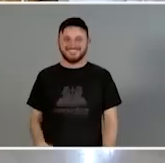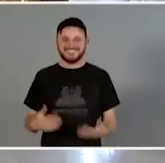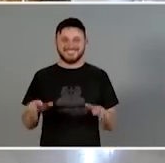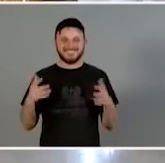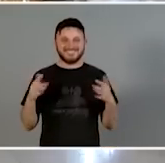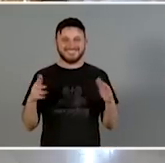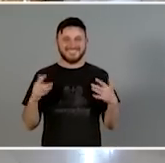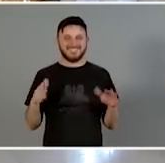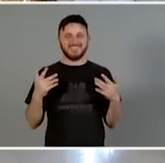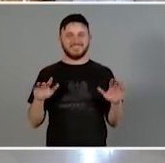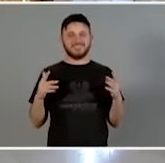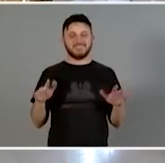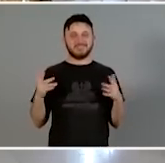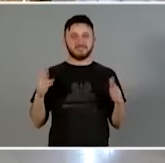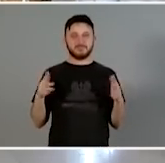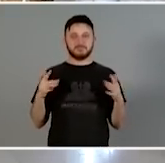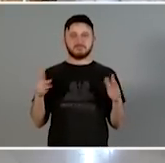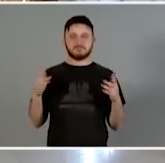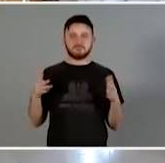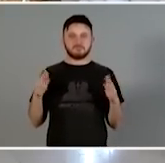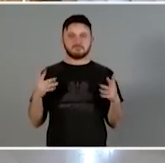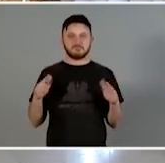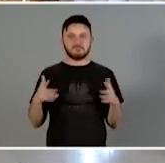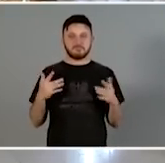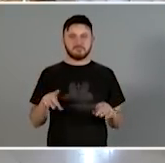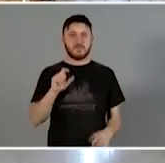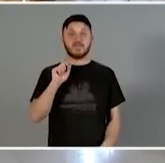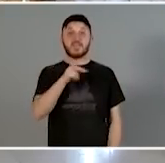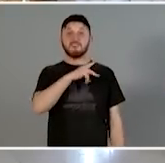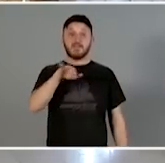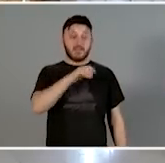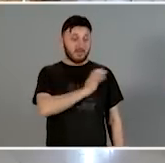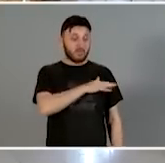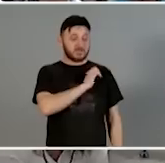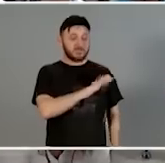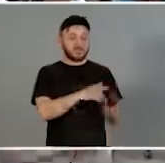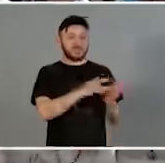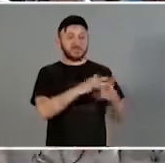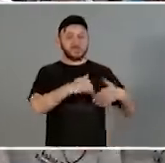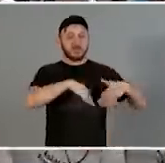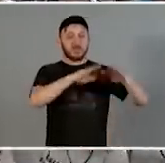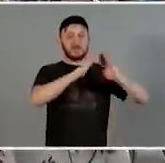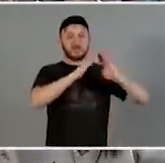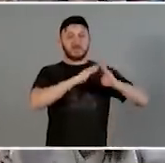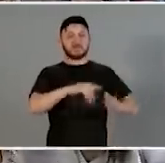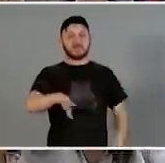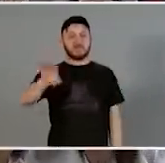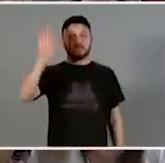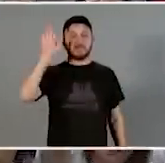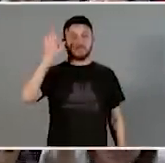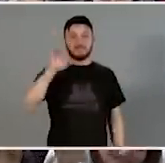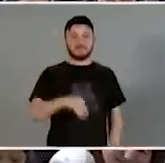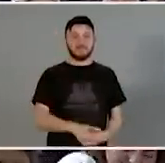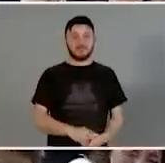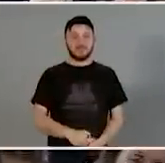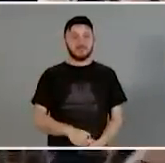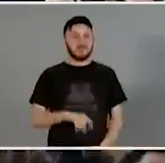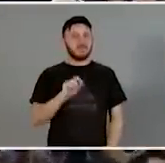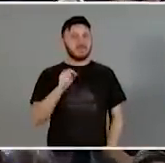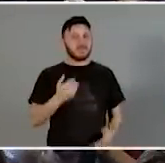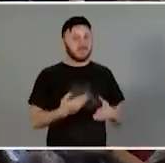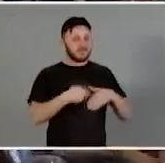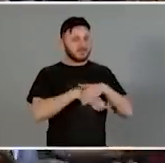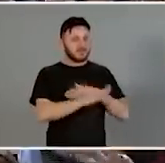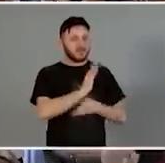Esse dá pra levar. Quem vai levar o coração de Jesus pra casa? Quem entrou nesse